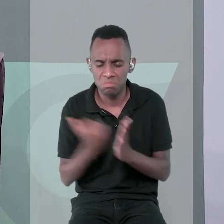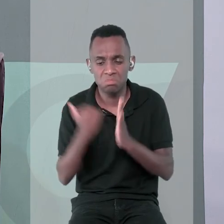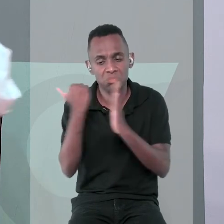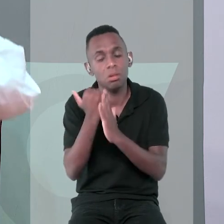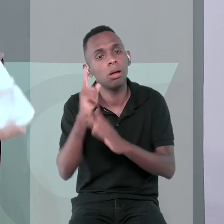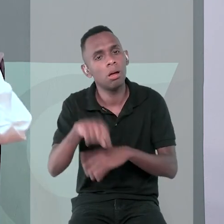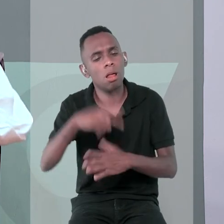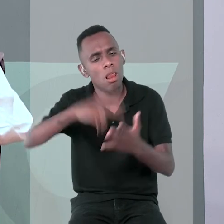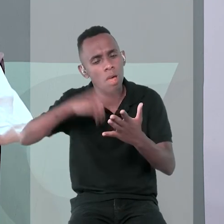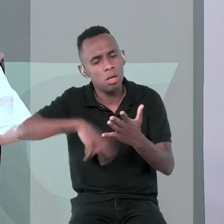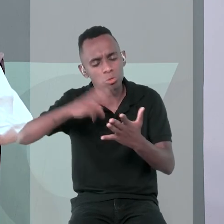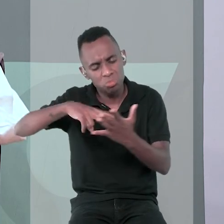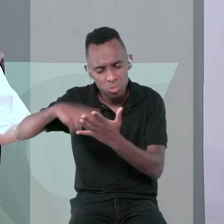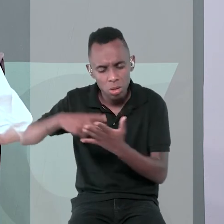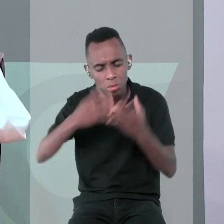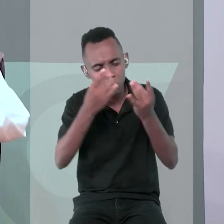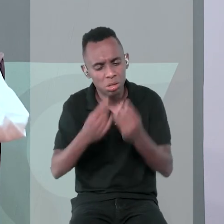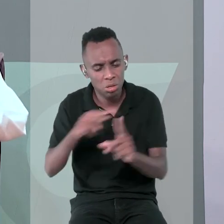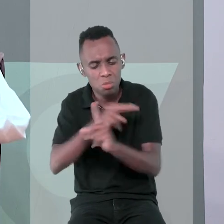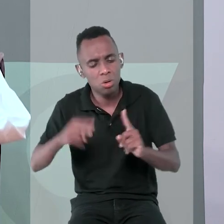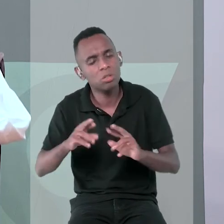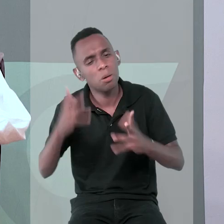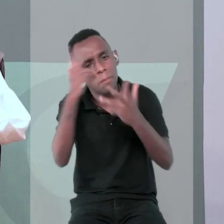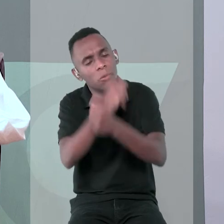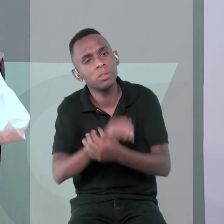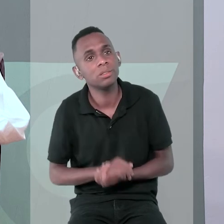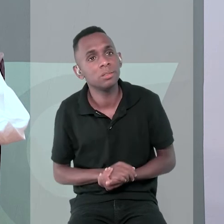né, essa leitora voraz e que tem uma visão do mundo muito bonita.